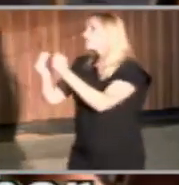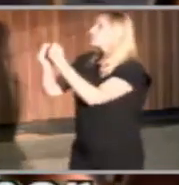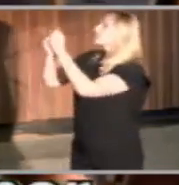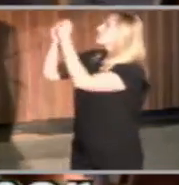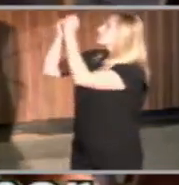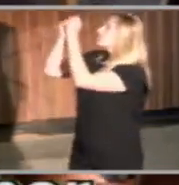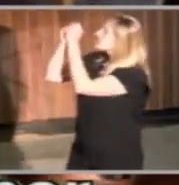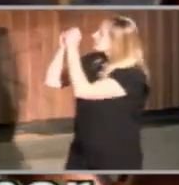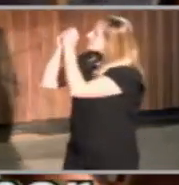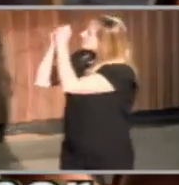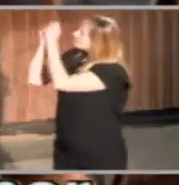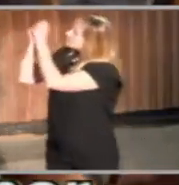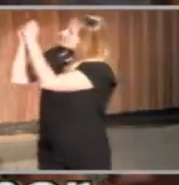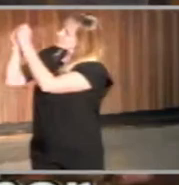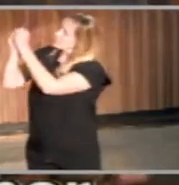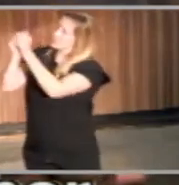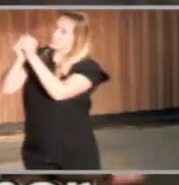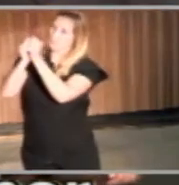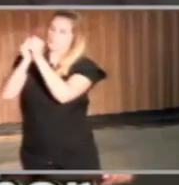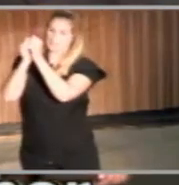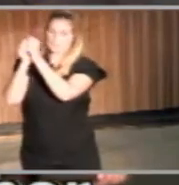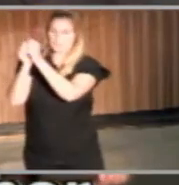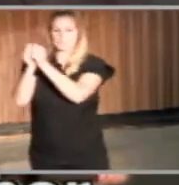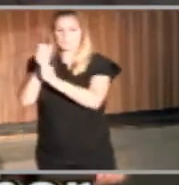teu lado,